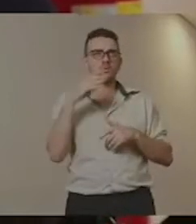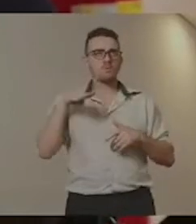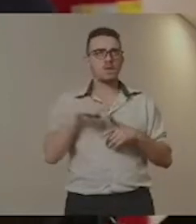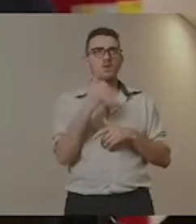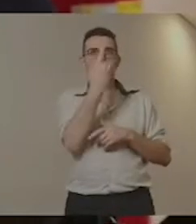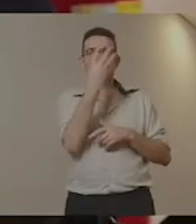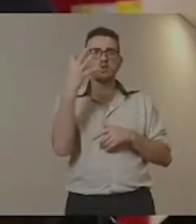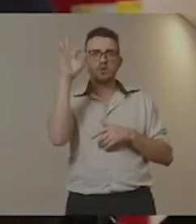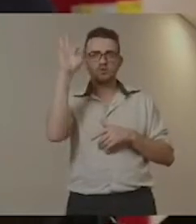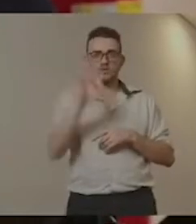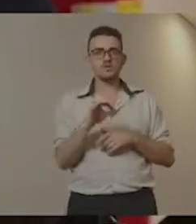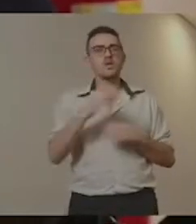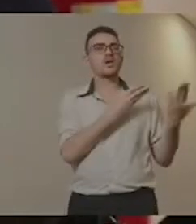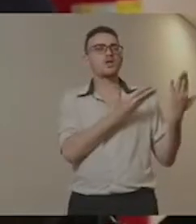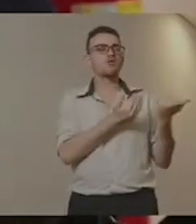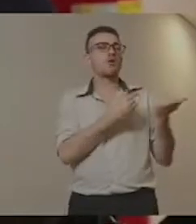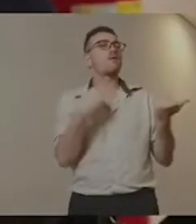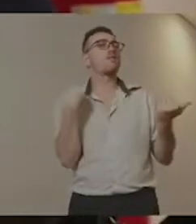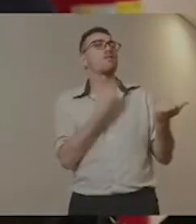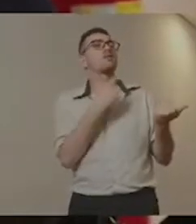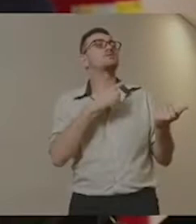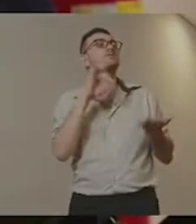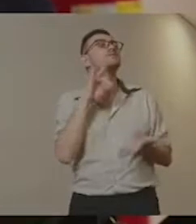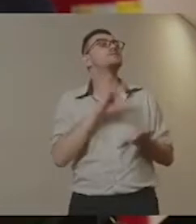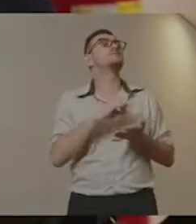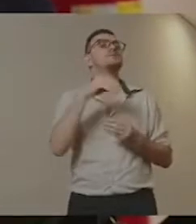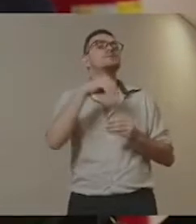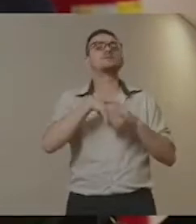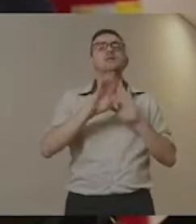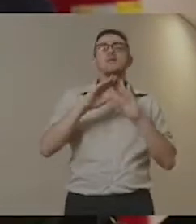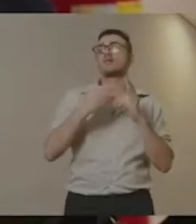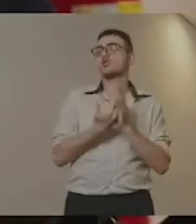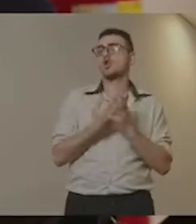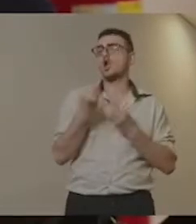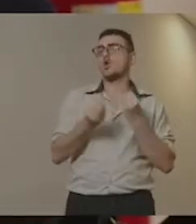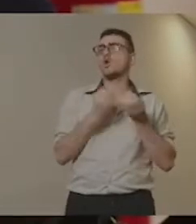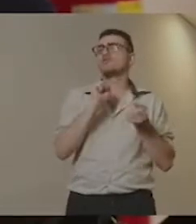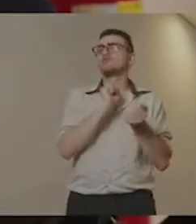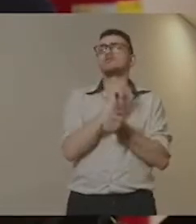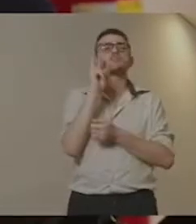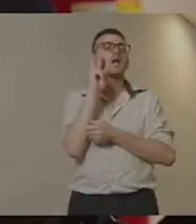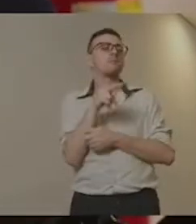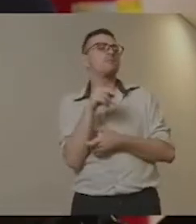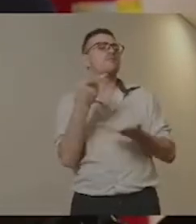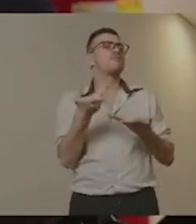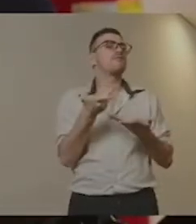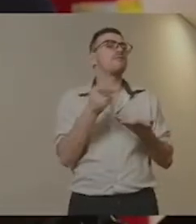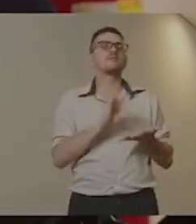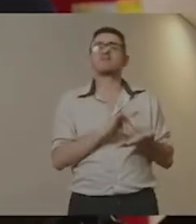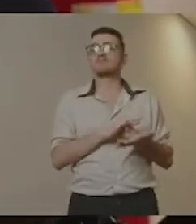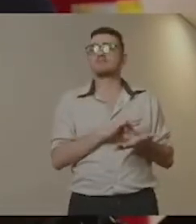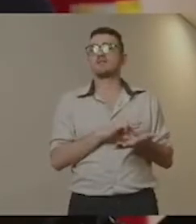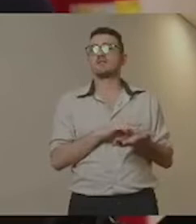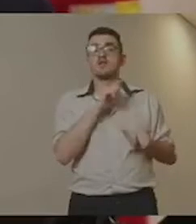que a gente para olhar para essa realidade, né? Eu trabalho, apesar de já ter concluído o ensino médio, eu trabalho com jovens, então estou